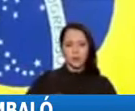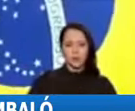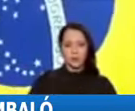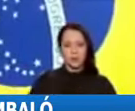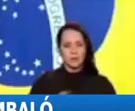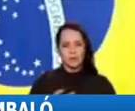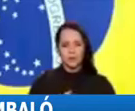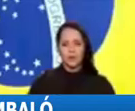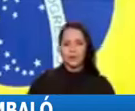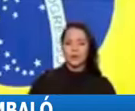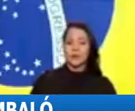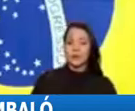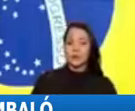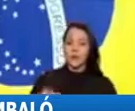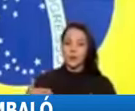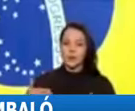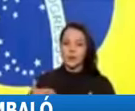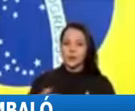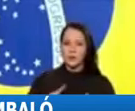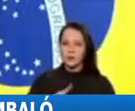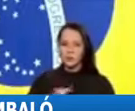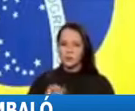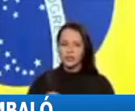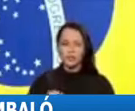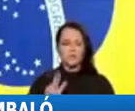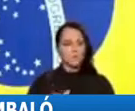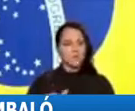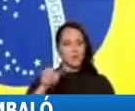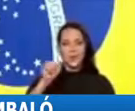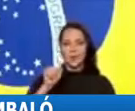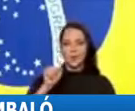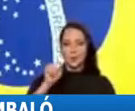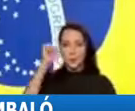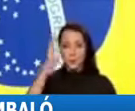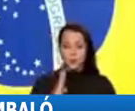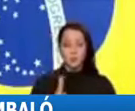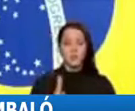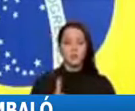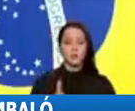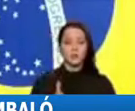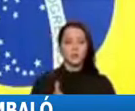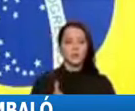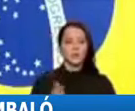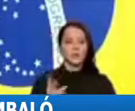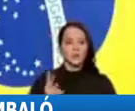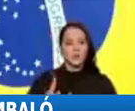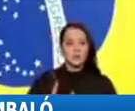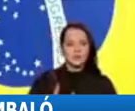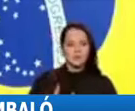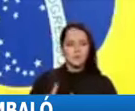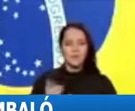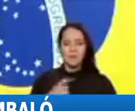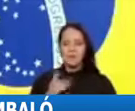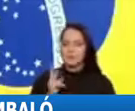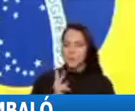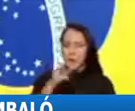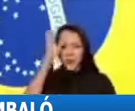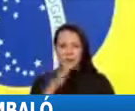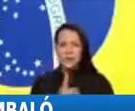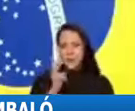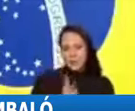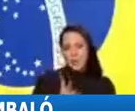bom E desde esta data nunca brasile deixou a assistir